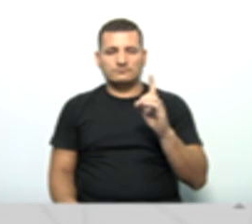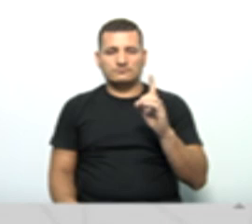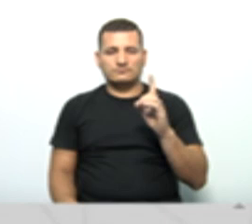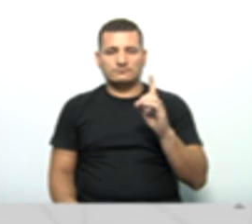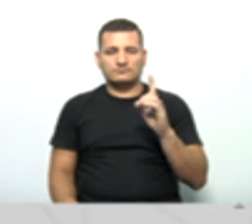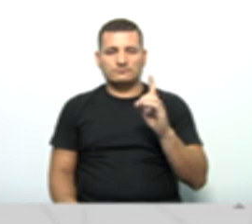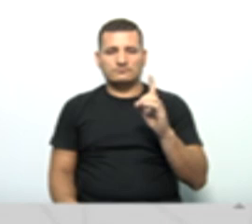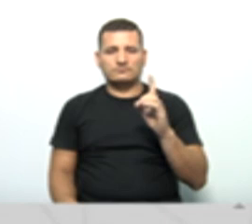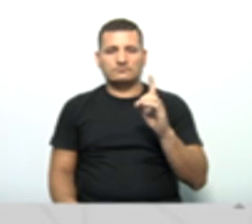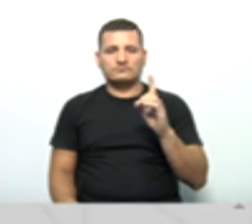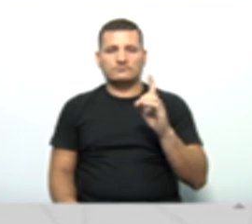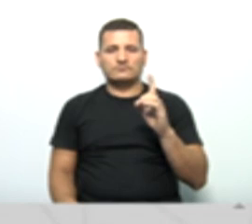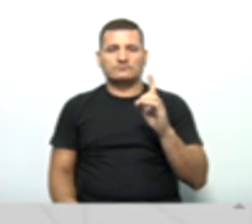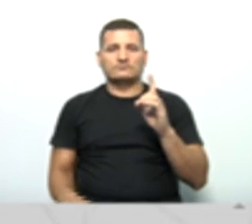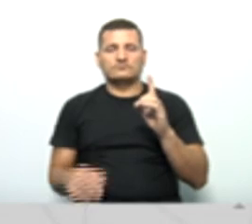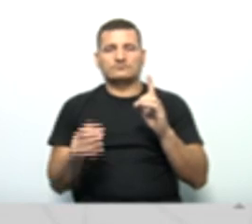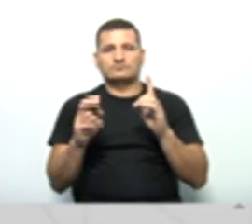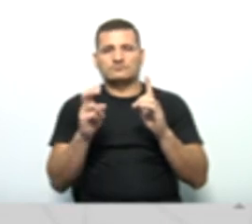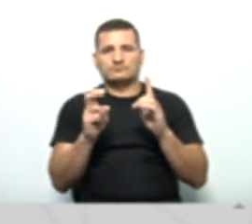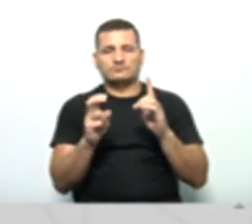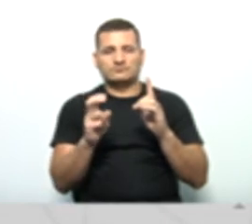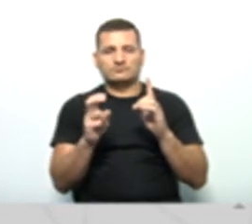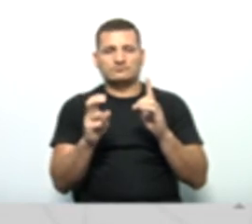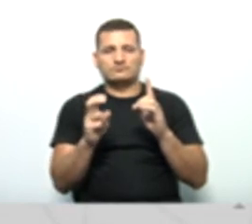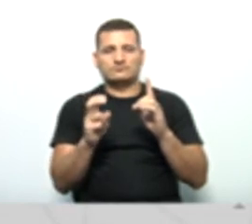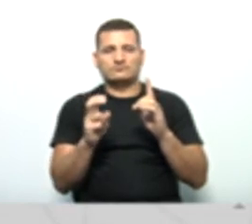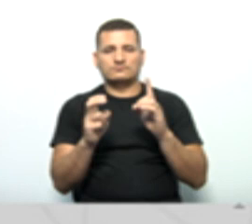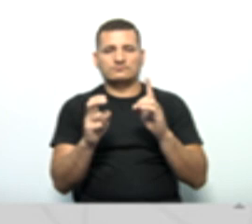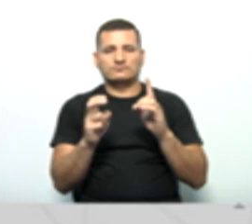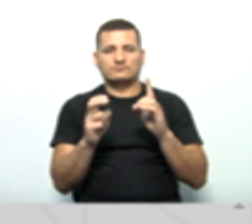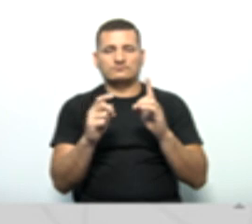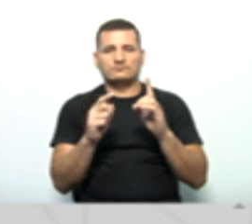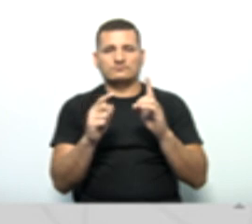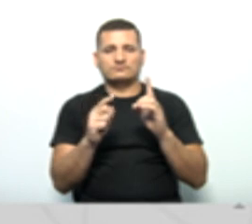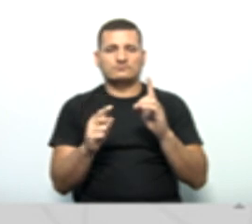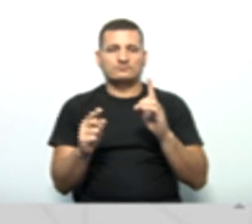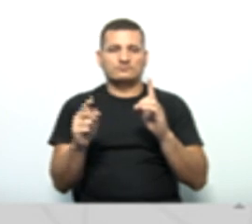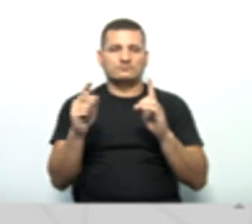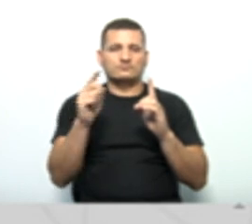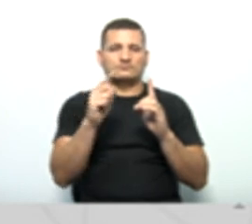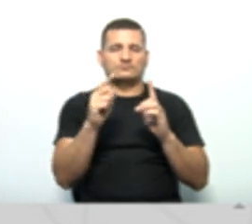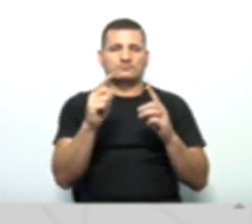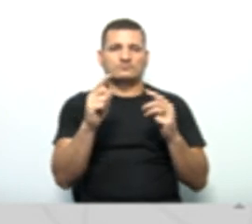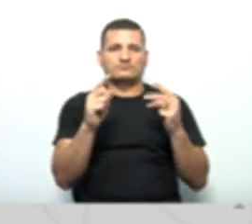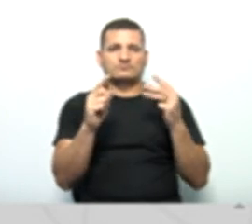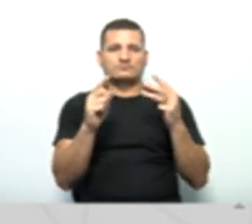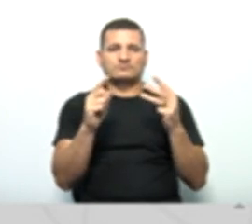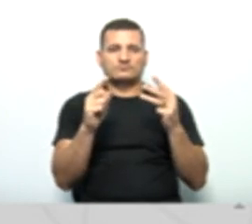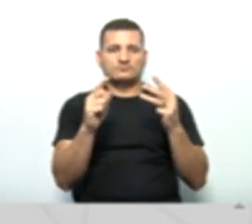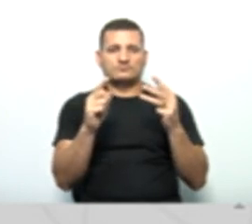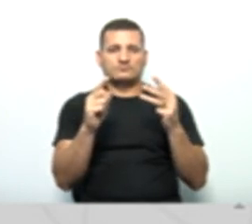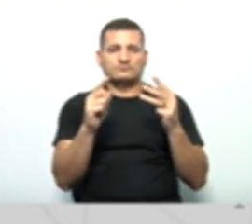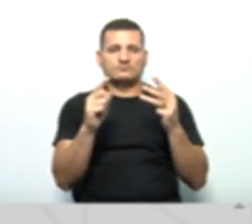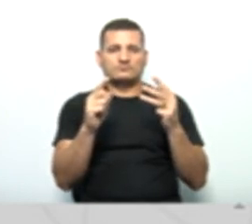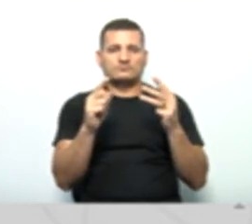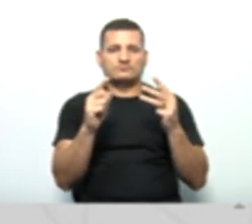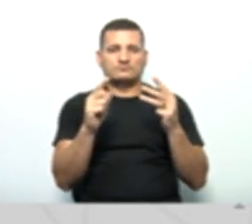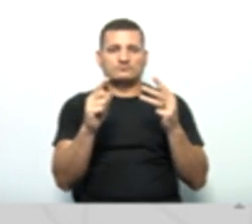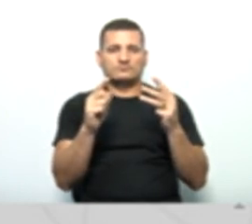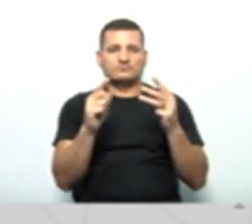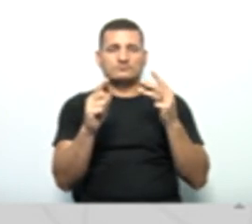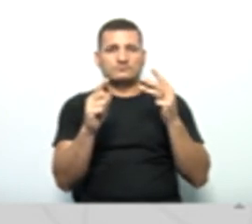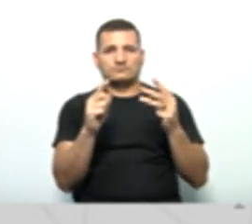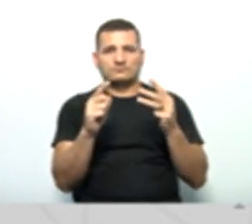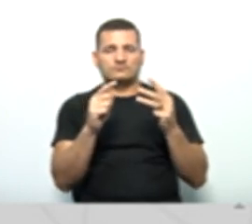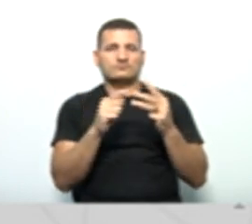O 5 é filho da pastinha 3 aqui, que é o A que eu criei. E o 3